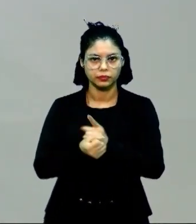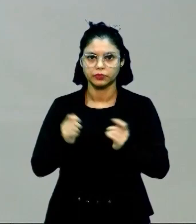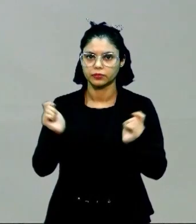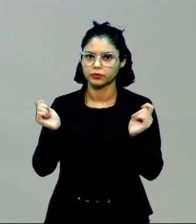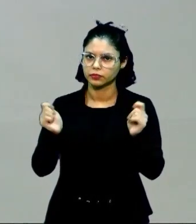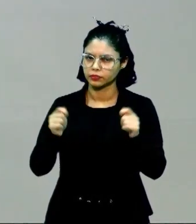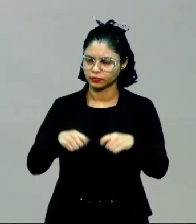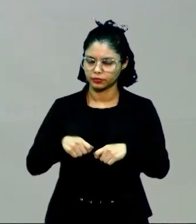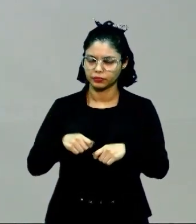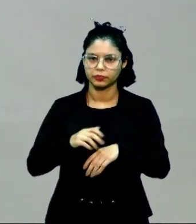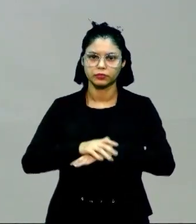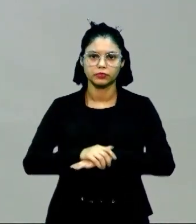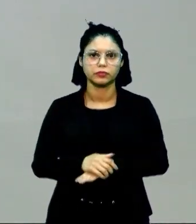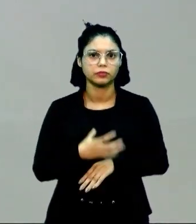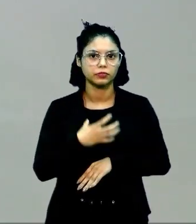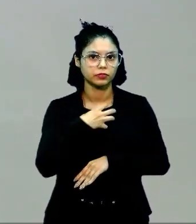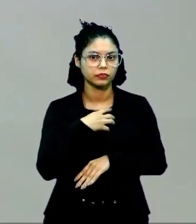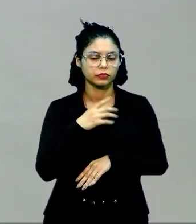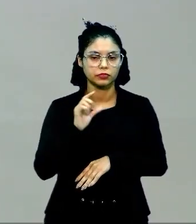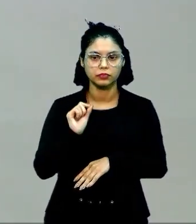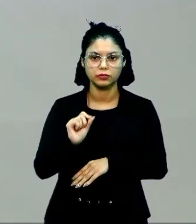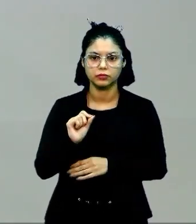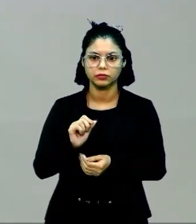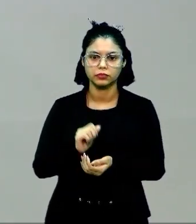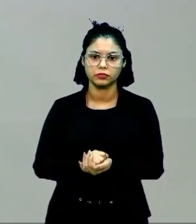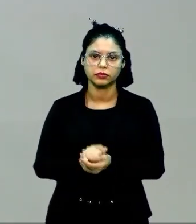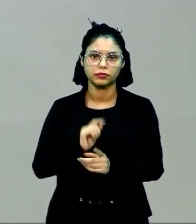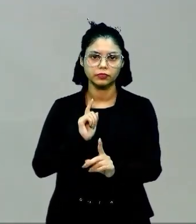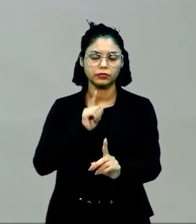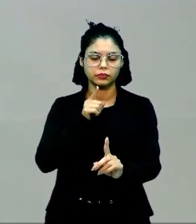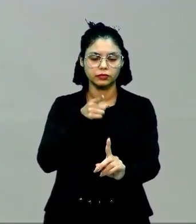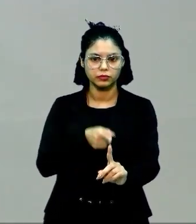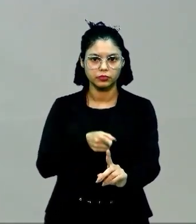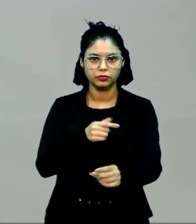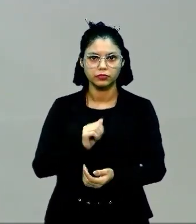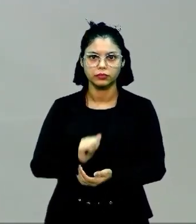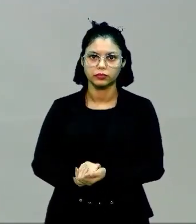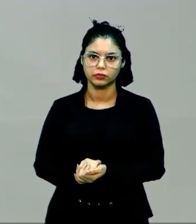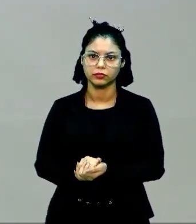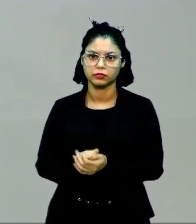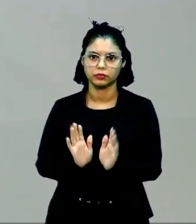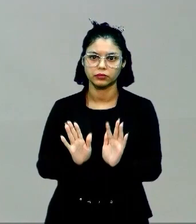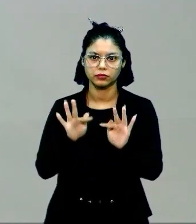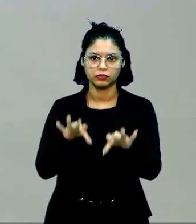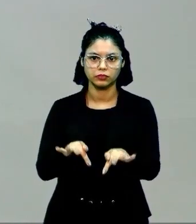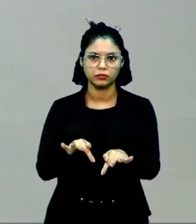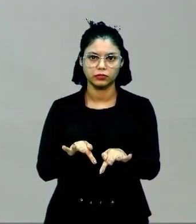ele possui no sentido de subjugar, com a finalidade de